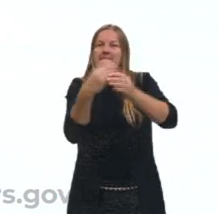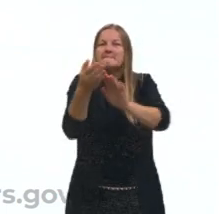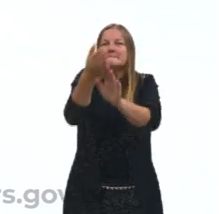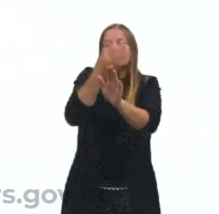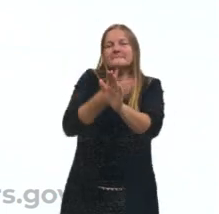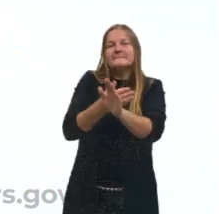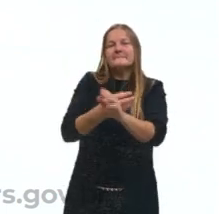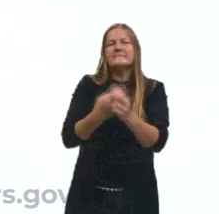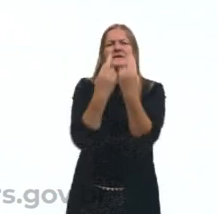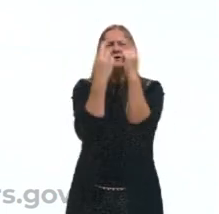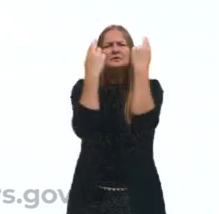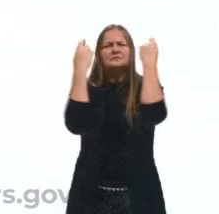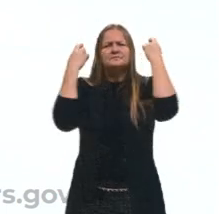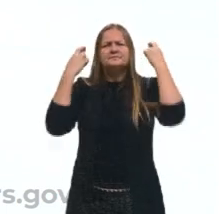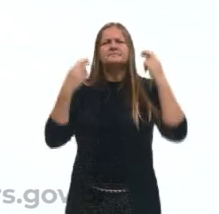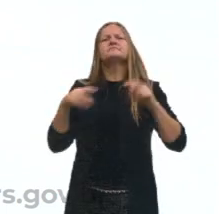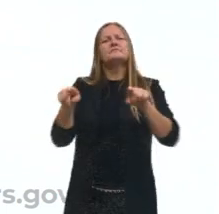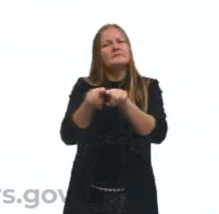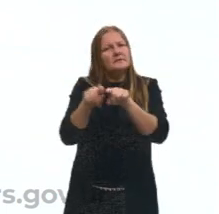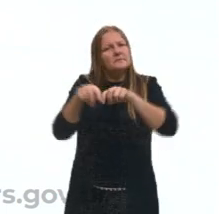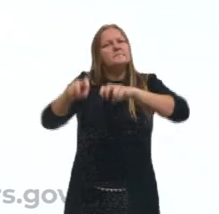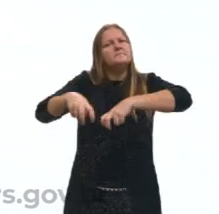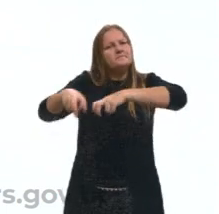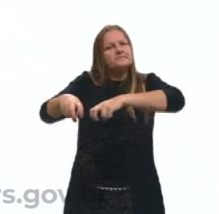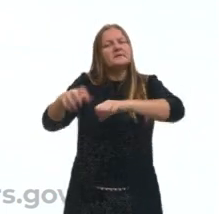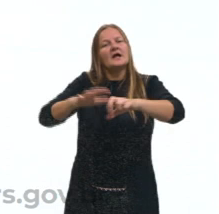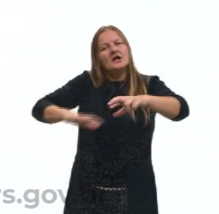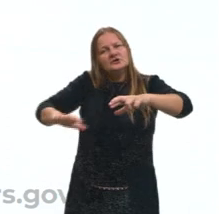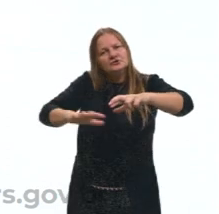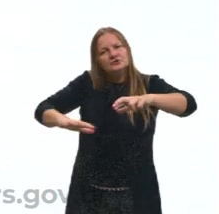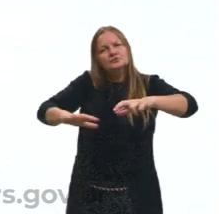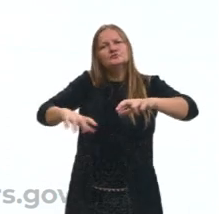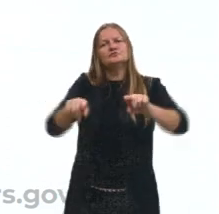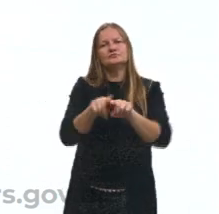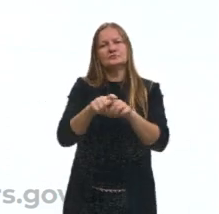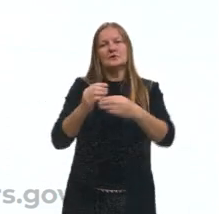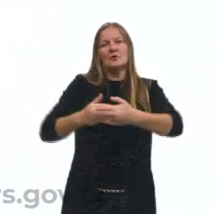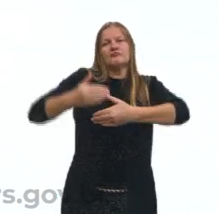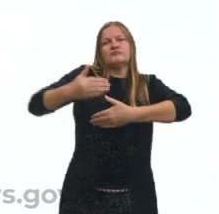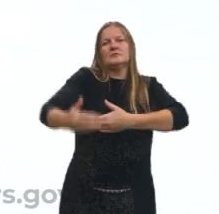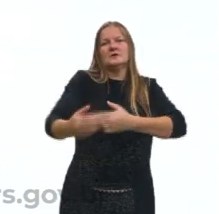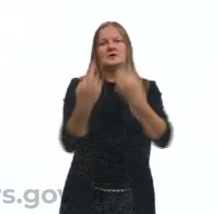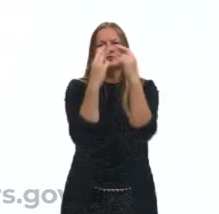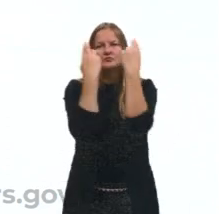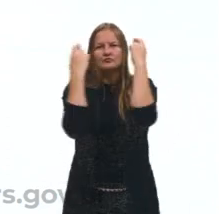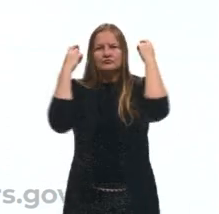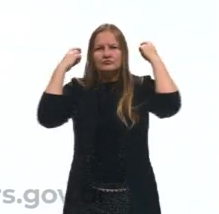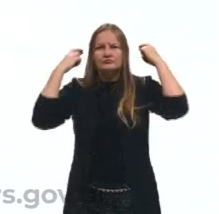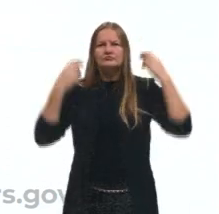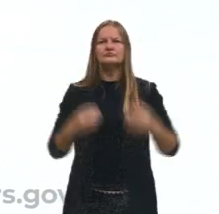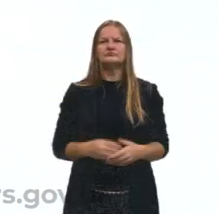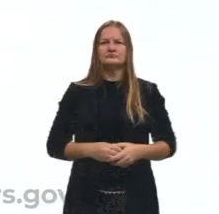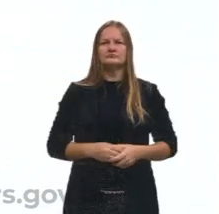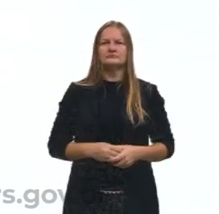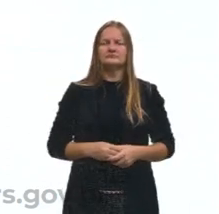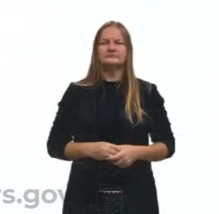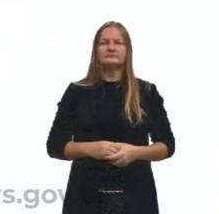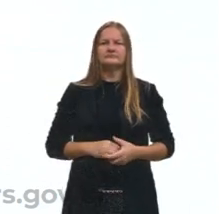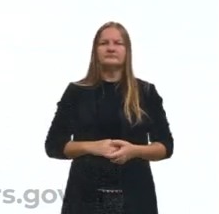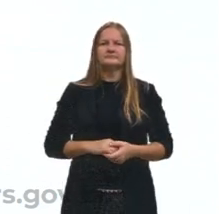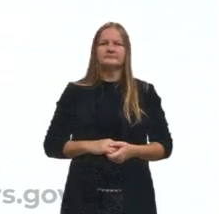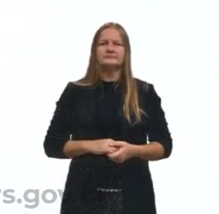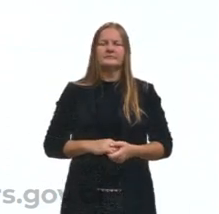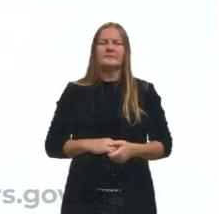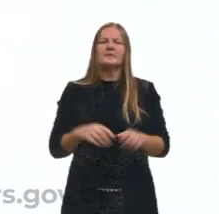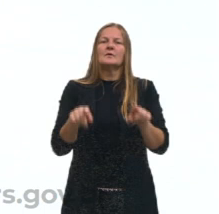os gregos também colonizaram outras regiões para além dessa Grécia né para mim do território onde a gente